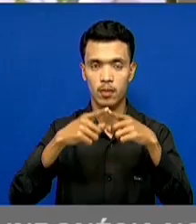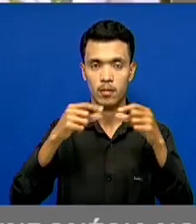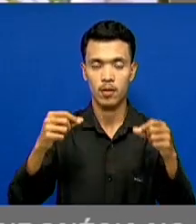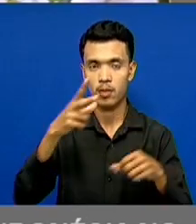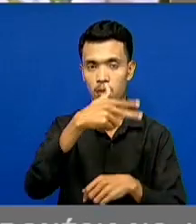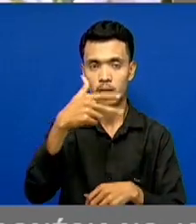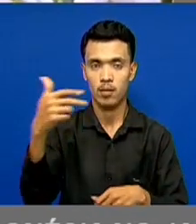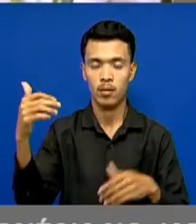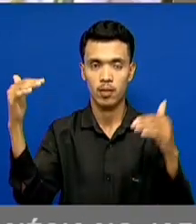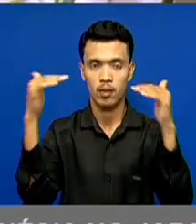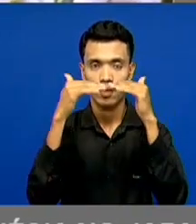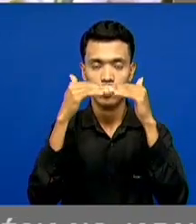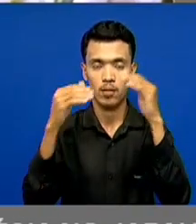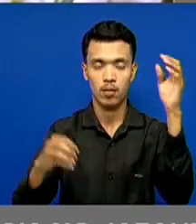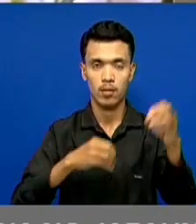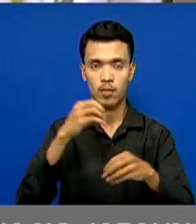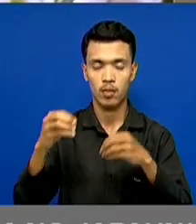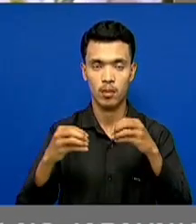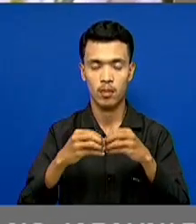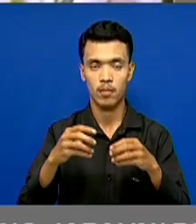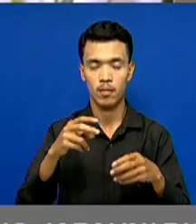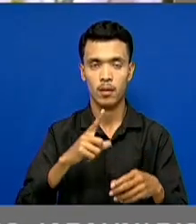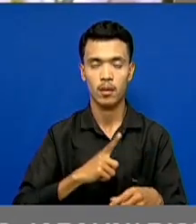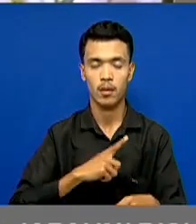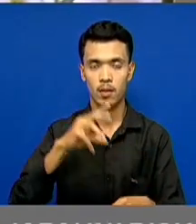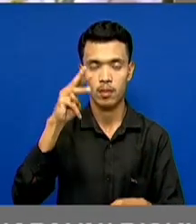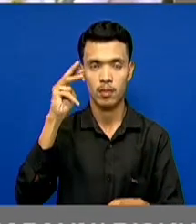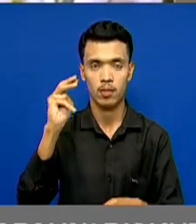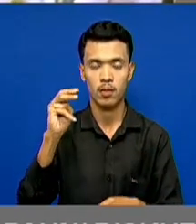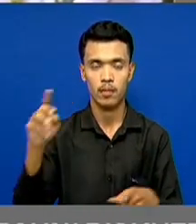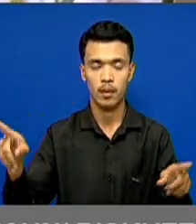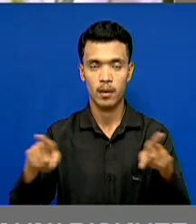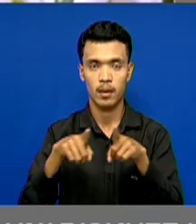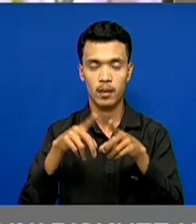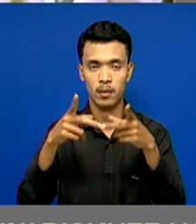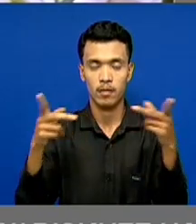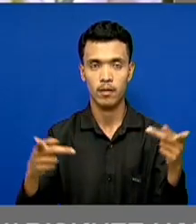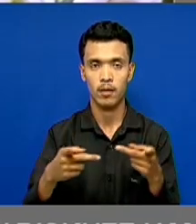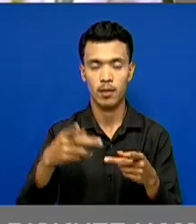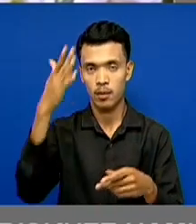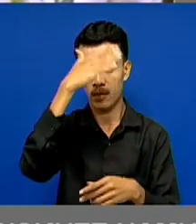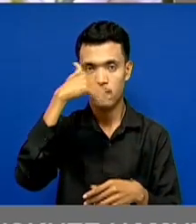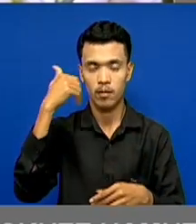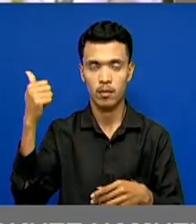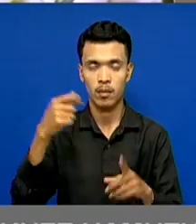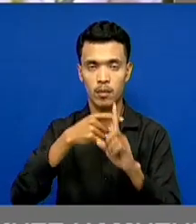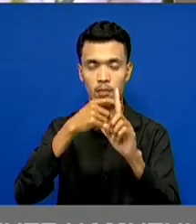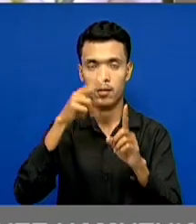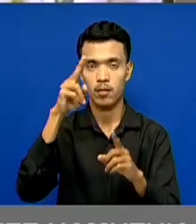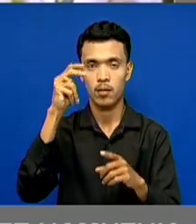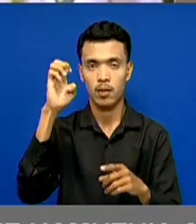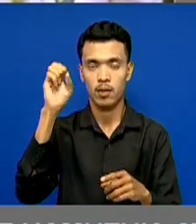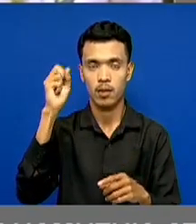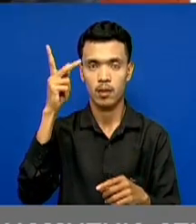realiza seminário nacional com a nomeação Parque Nacional Nino Kuni Santana, no lugar sítio designado Husi Unesco no plano ação